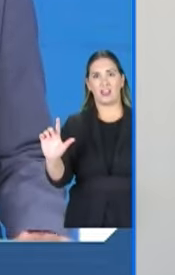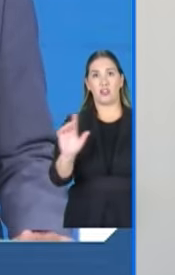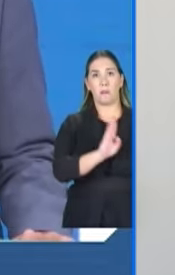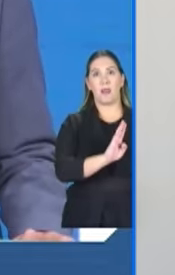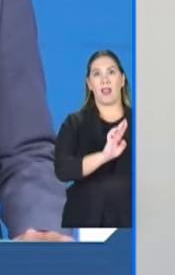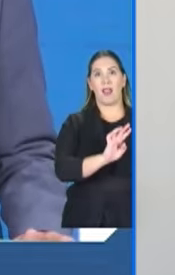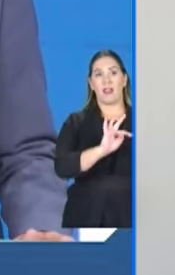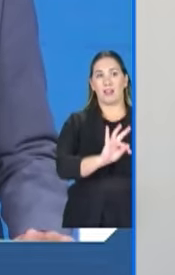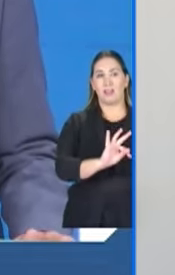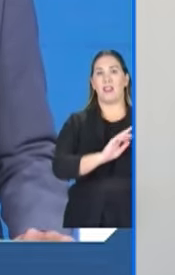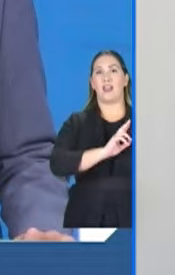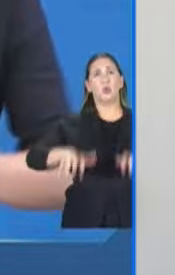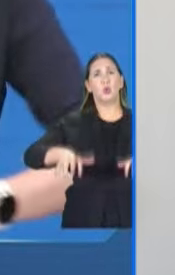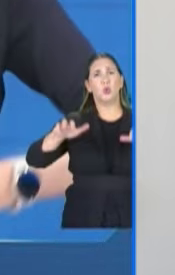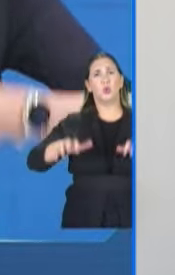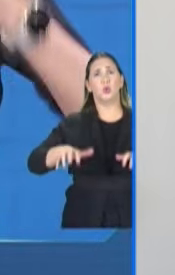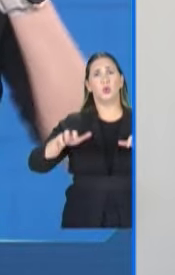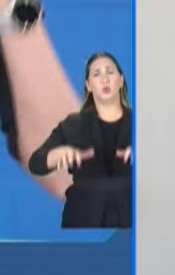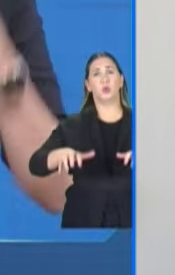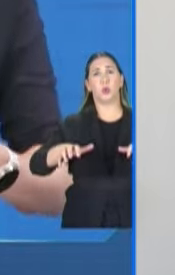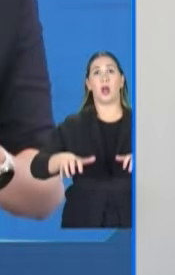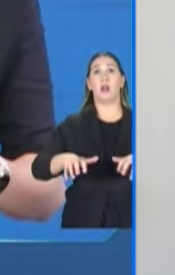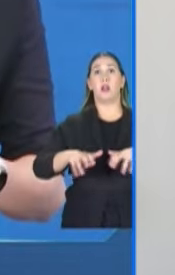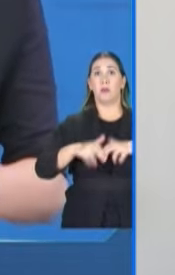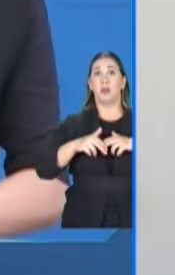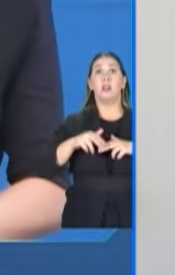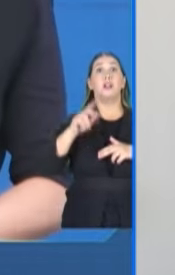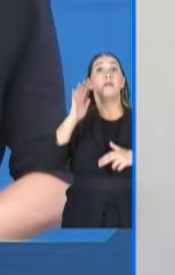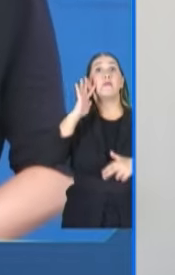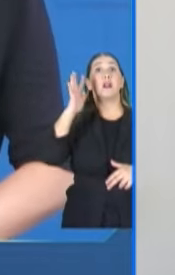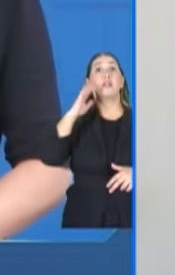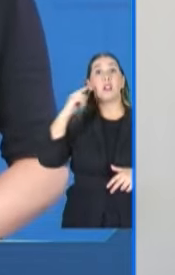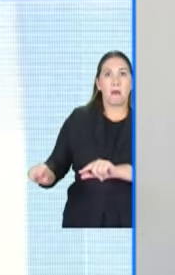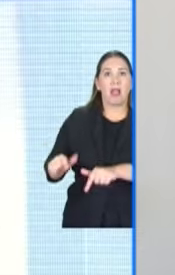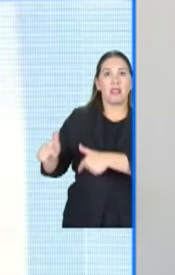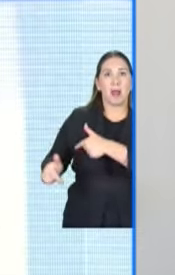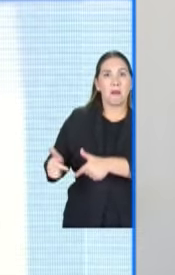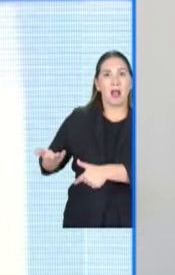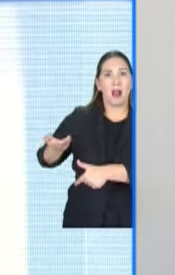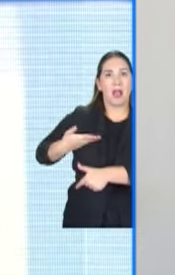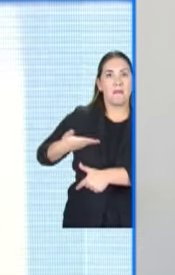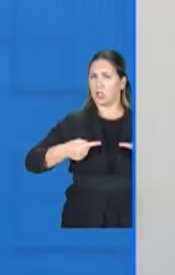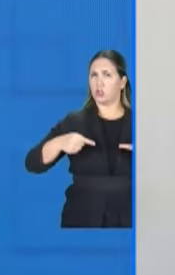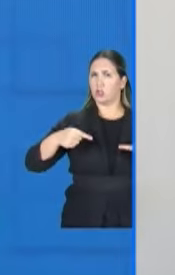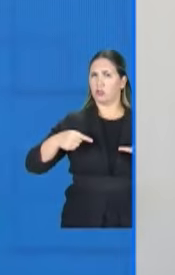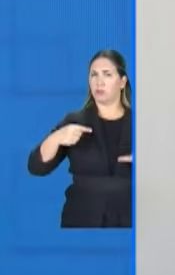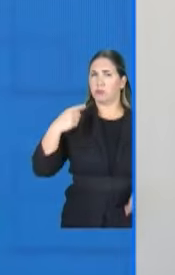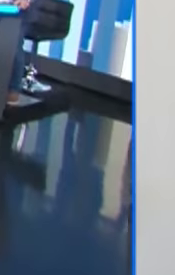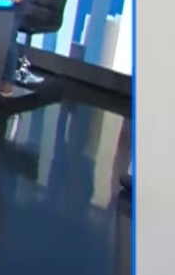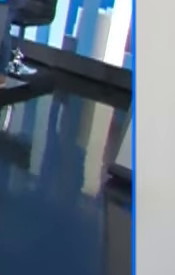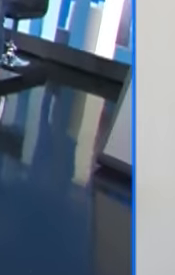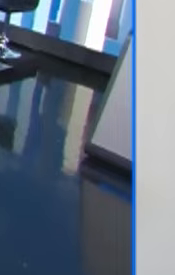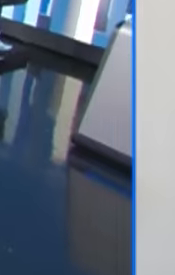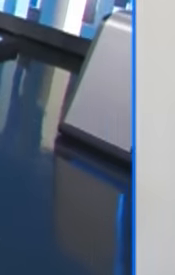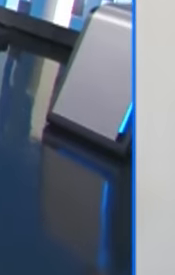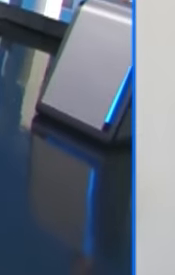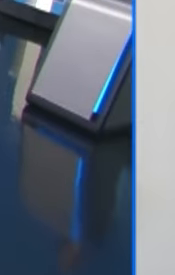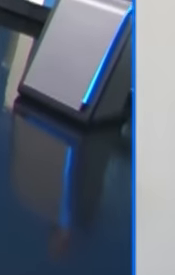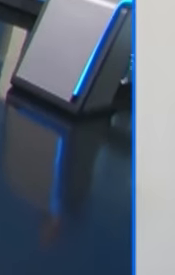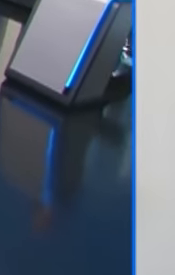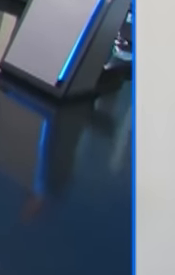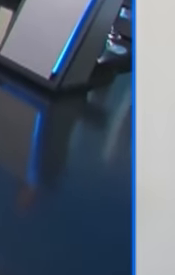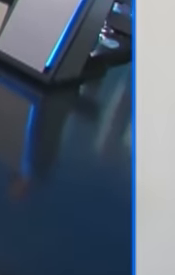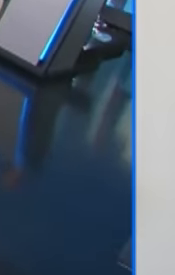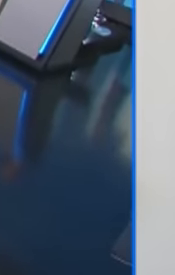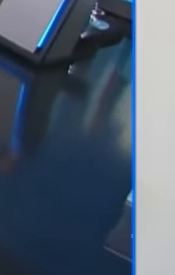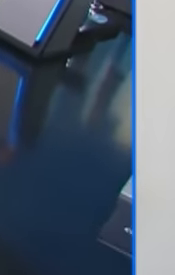discurso, essa moderação. Mas esse funcionário de uma empresa terceirizada recebe um